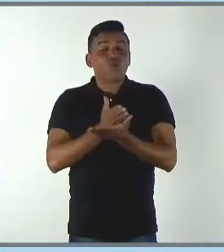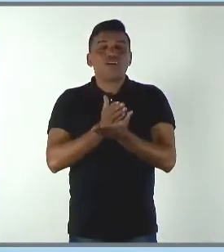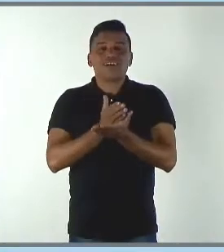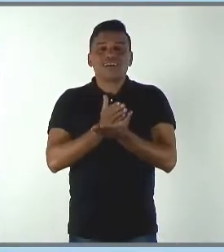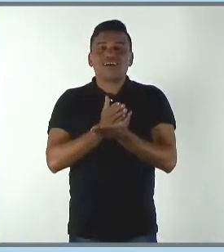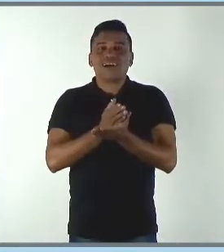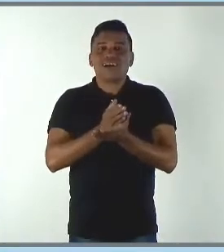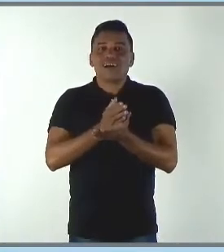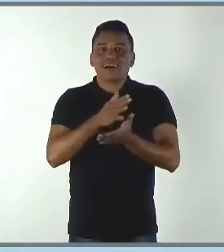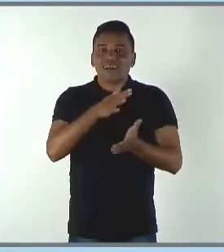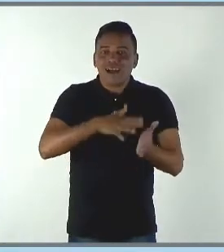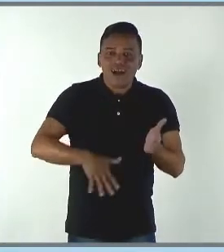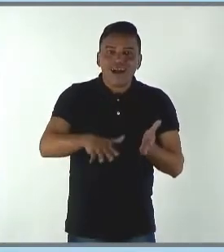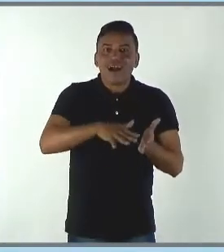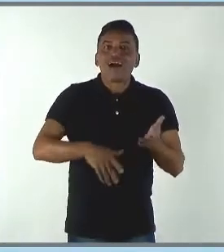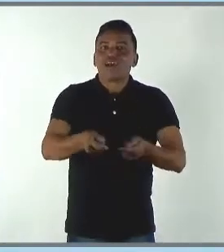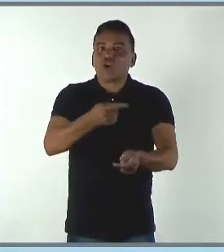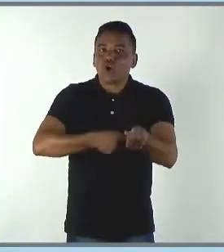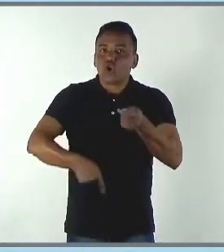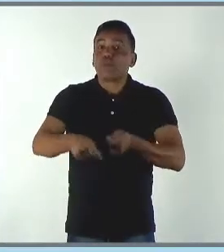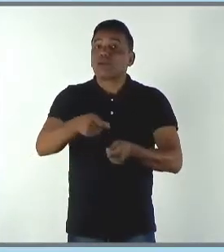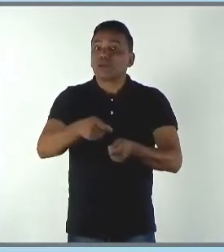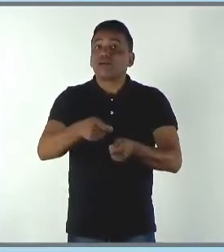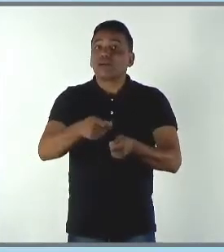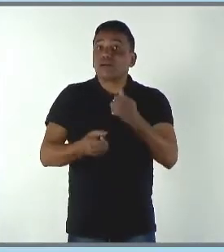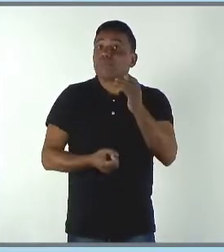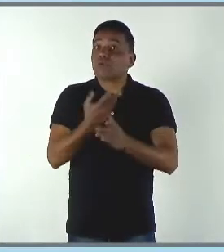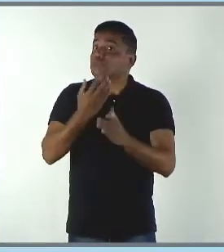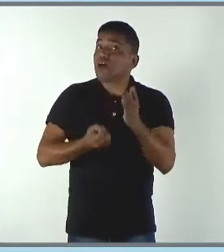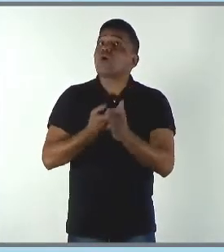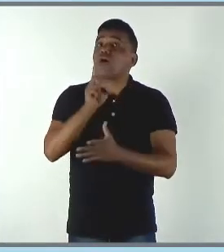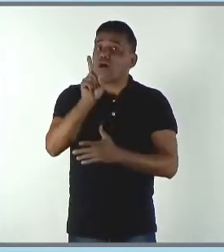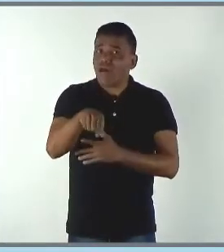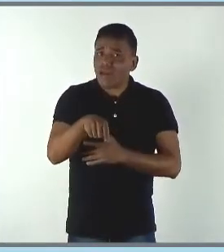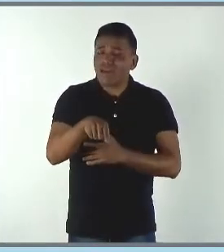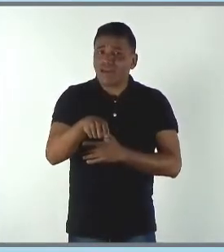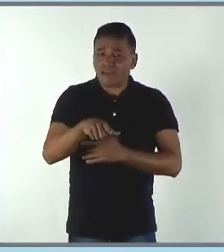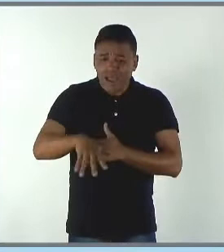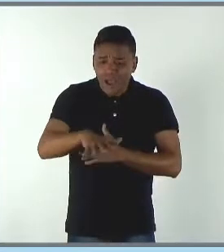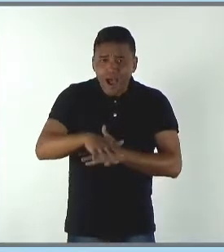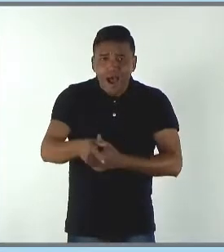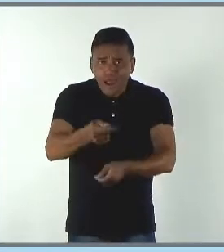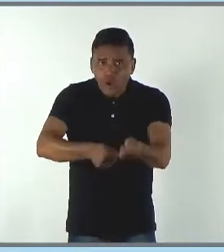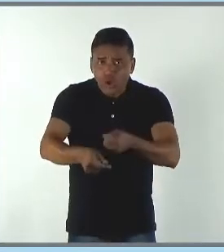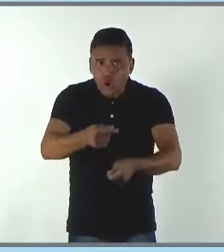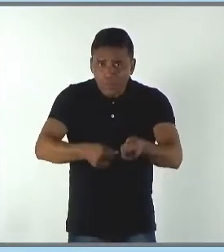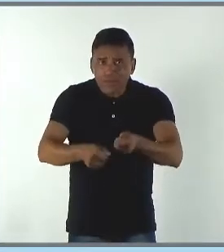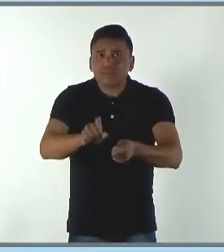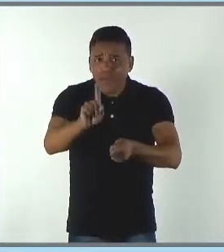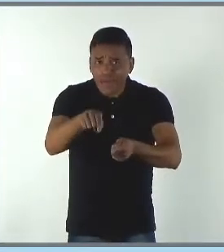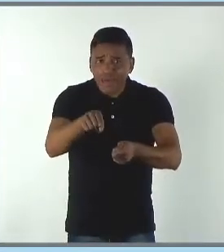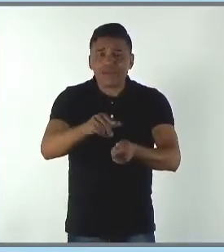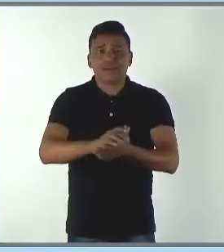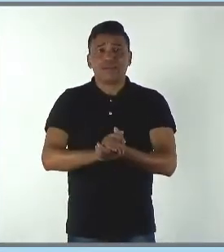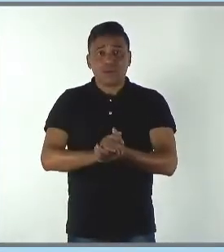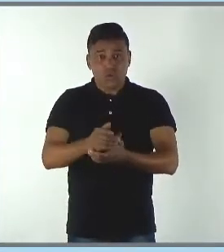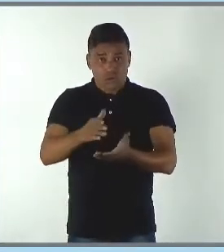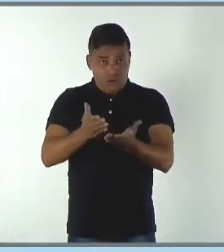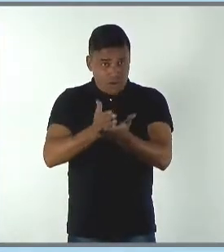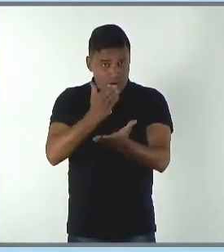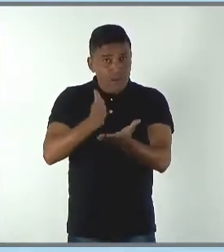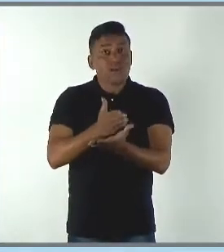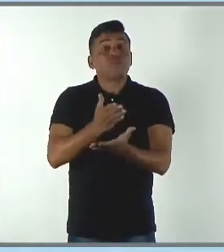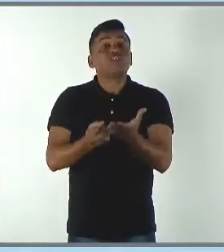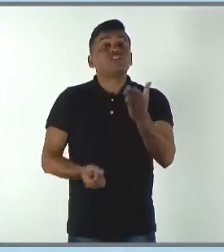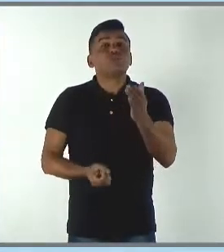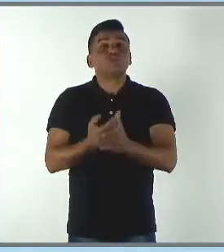melhor dizendo, numa cadeia produtiva, e tem a ver diretamente com questões econômicas. Em torno do livro você tem geração de empregos, você